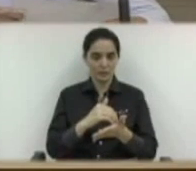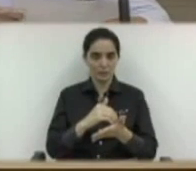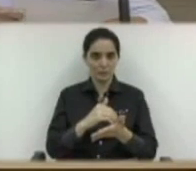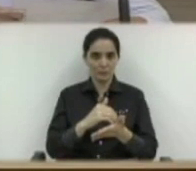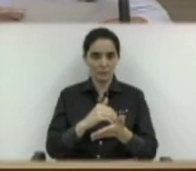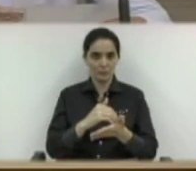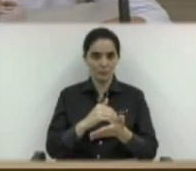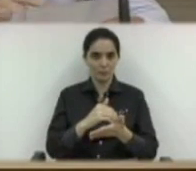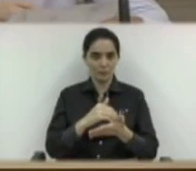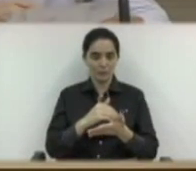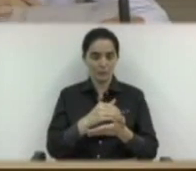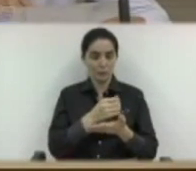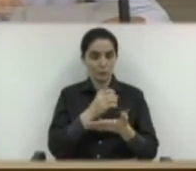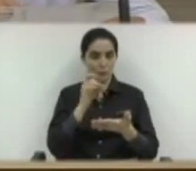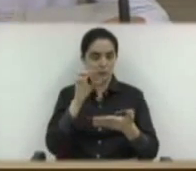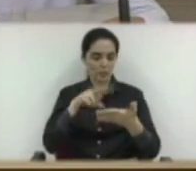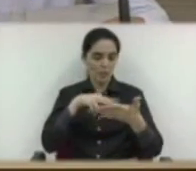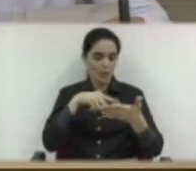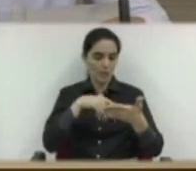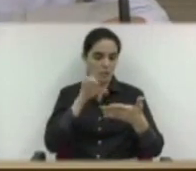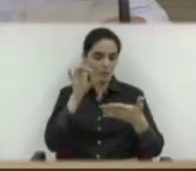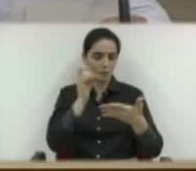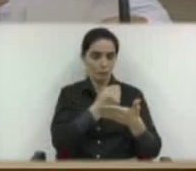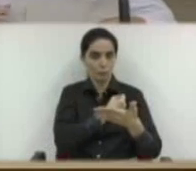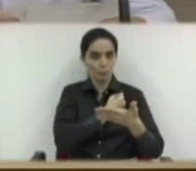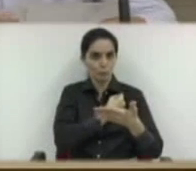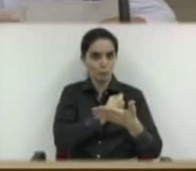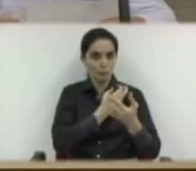narrou. O número do requerimento e o autor.